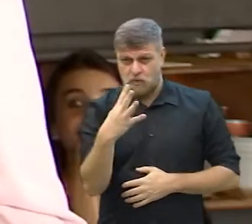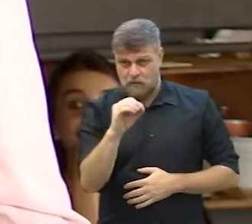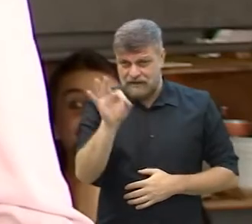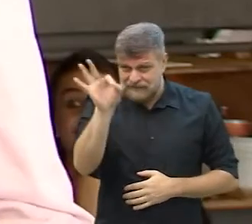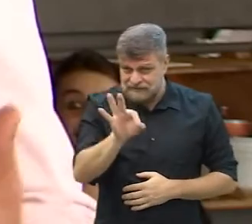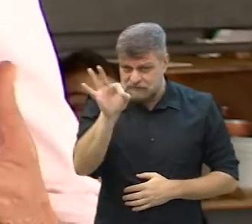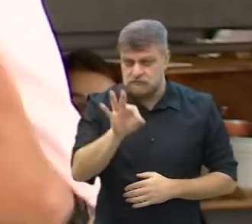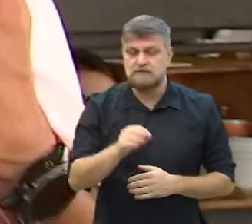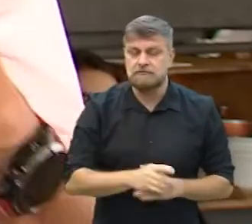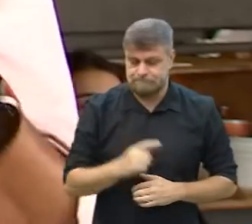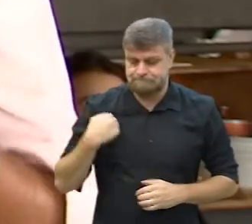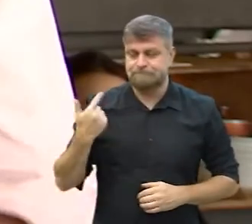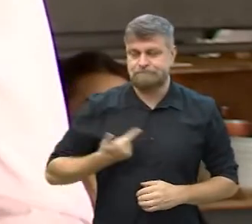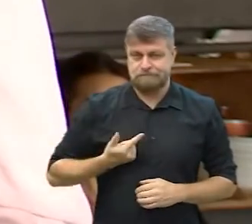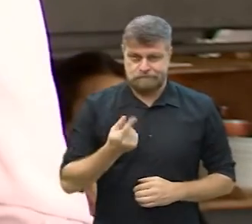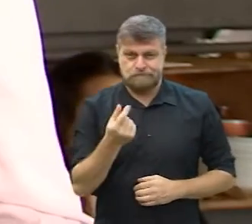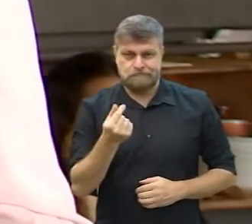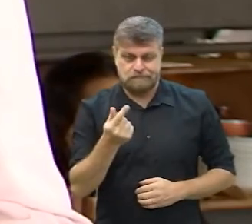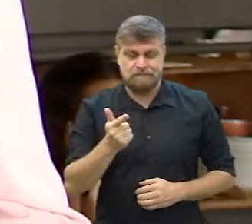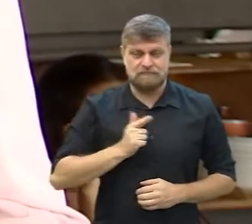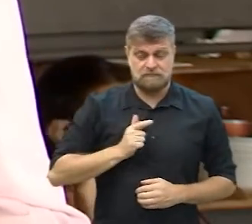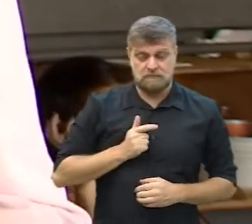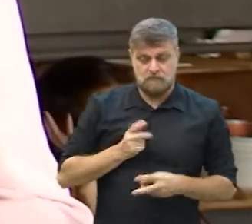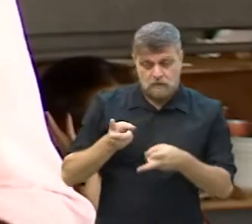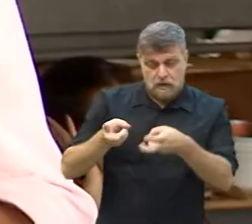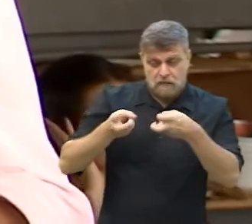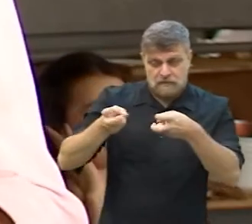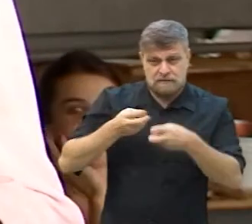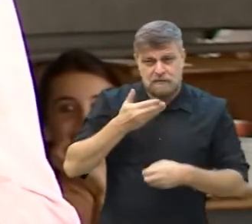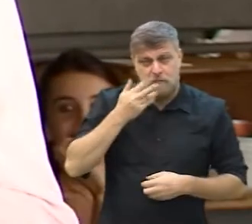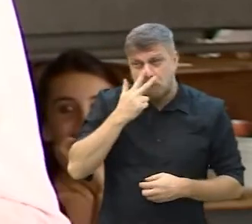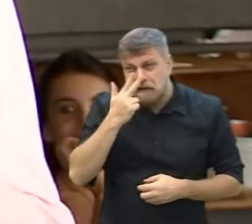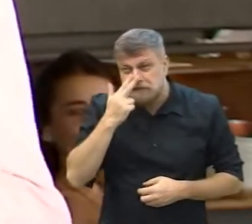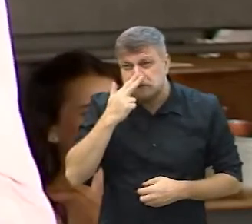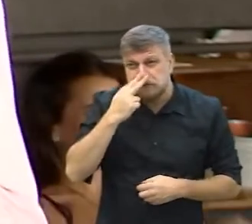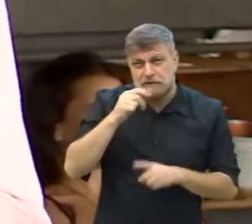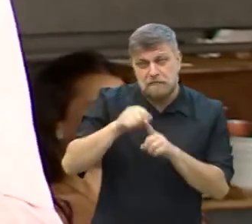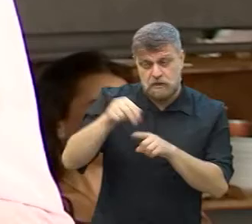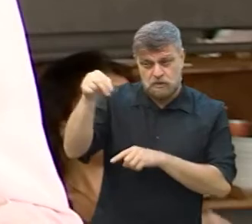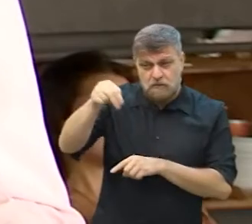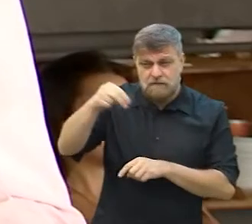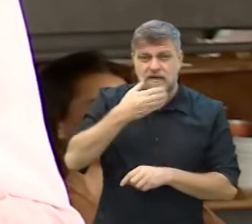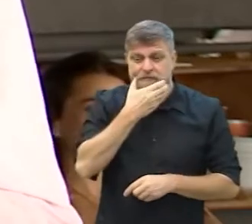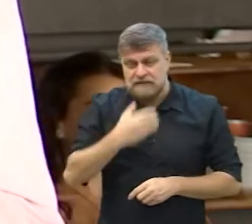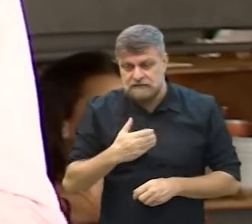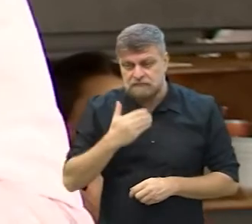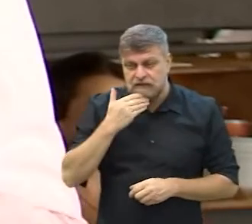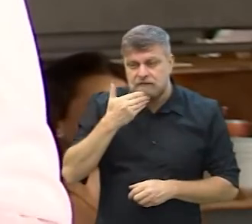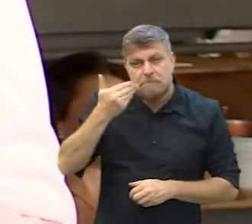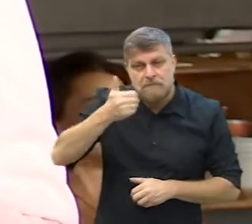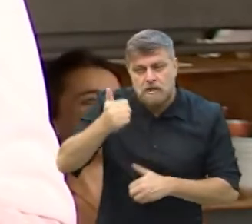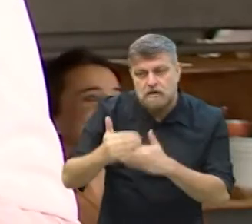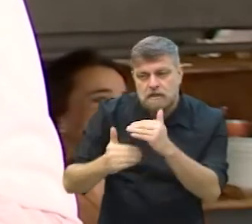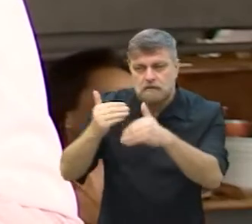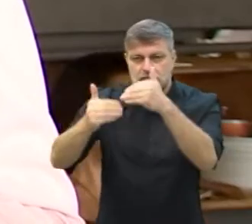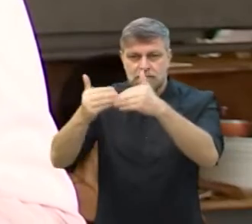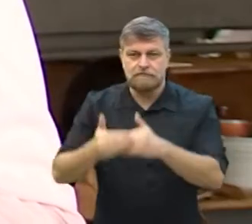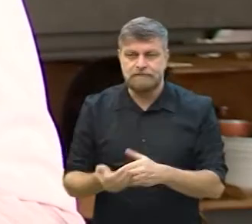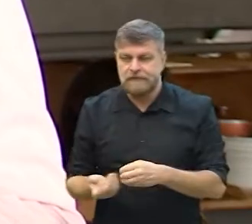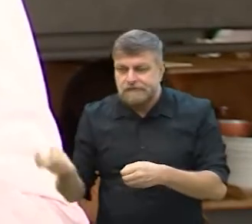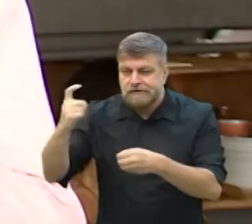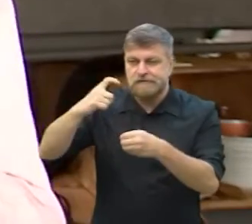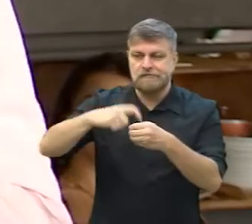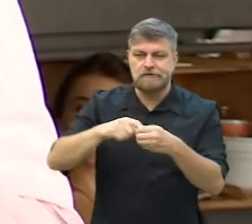que normalmente fatura. A gente já estava sentindo um pouco de melhoria aí em novembro, dezembro, mas com esses retrocessos de